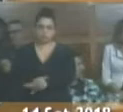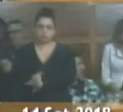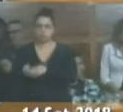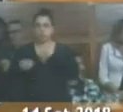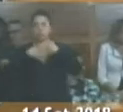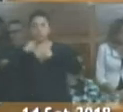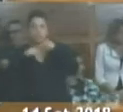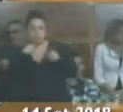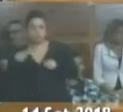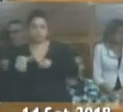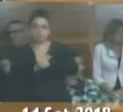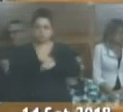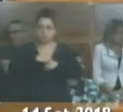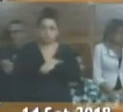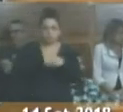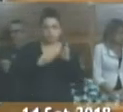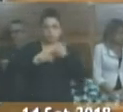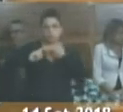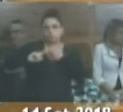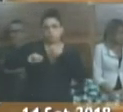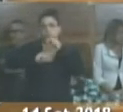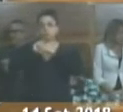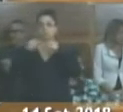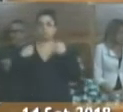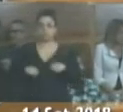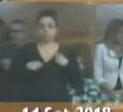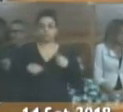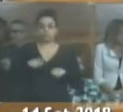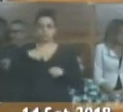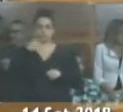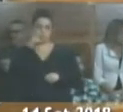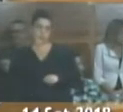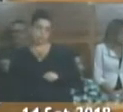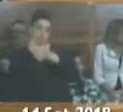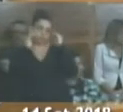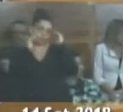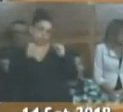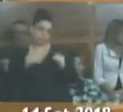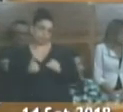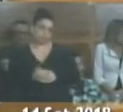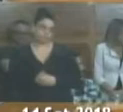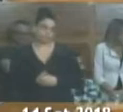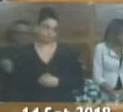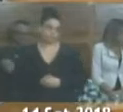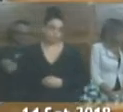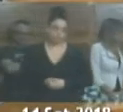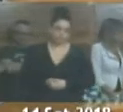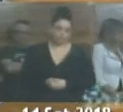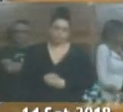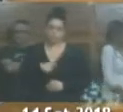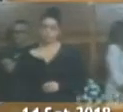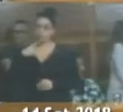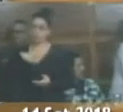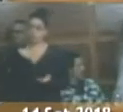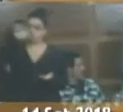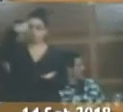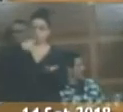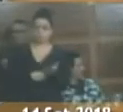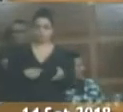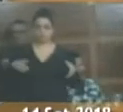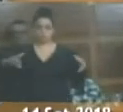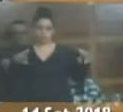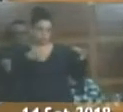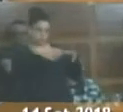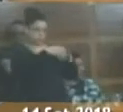abertas, para ouvir as demandas e, na medida do possível, nós atendermos. Nós temos um compromisso com a comunidade,